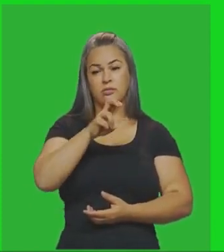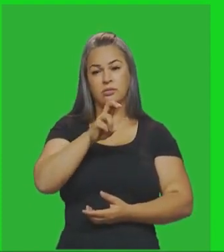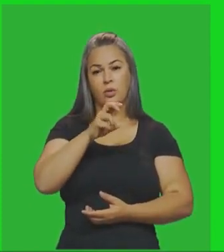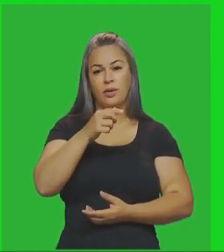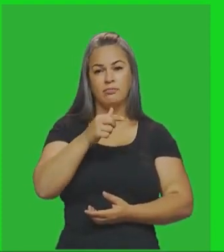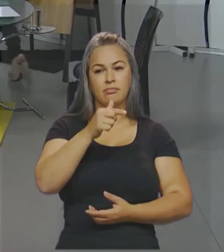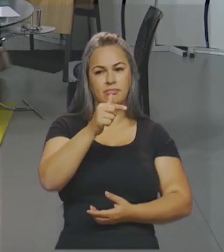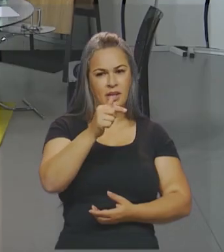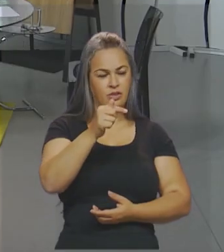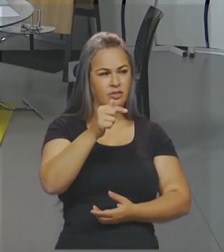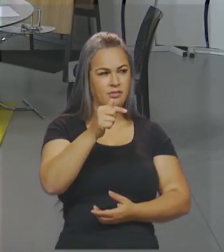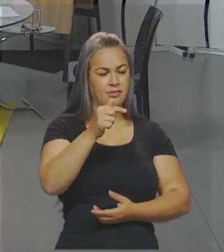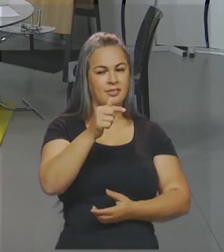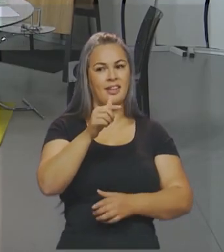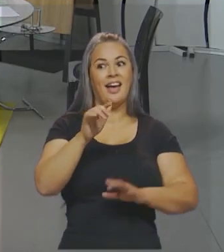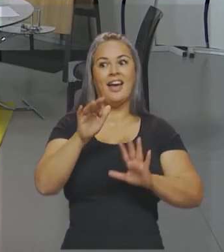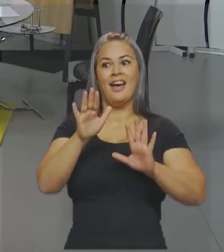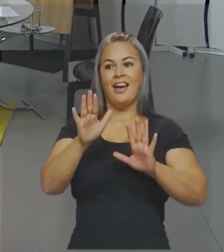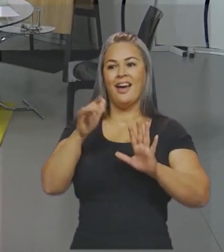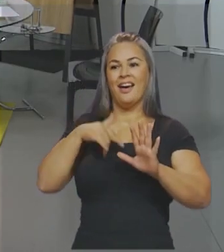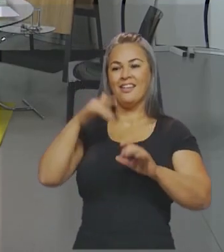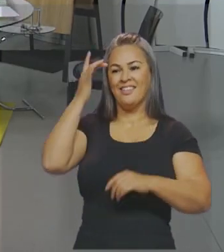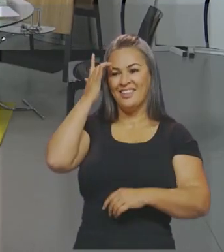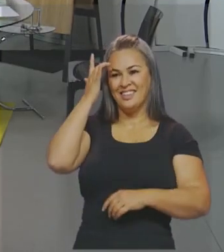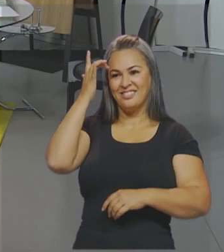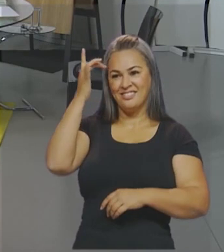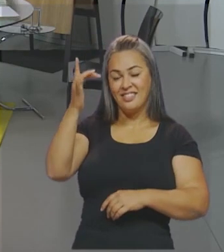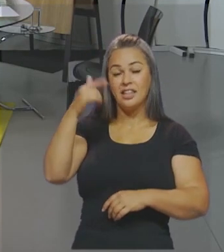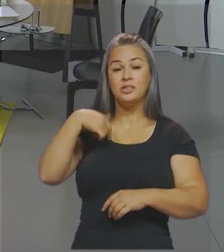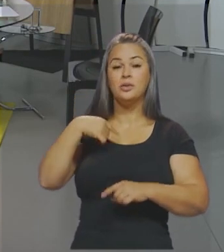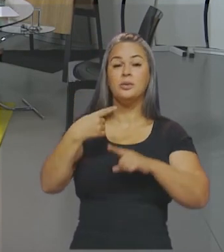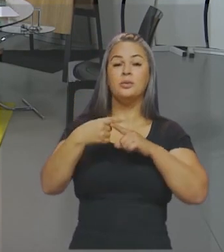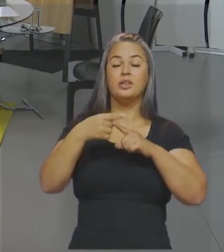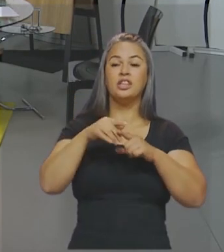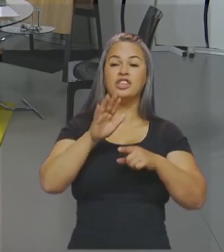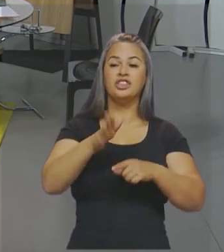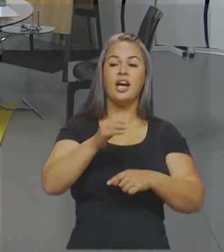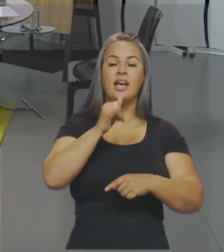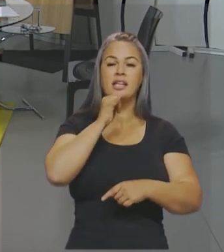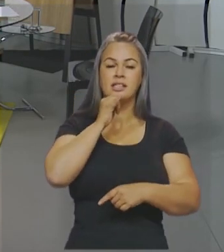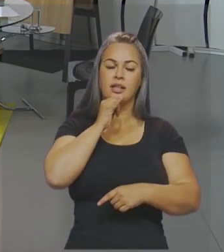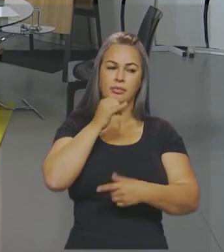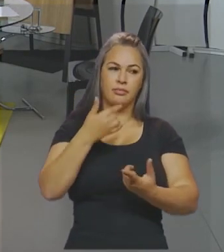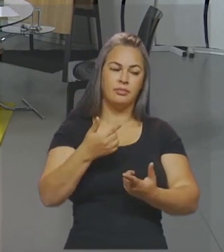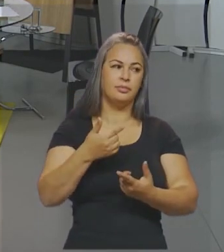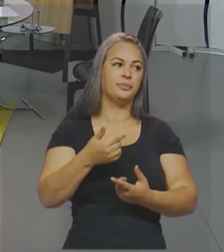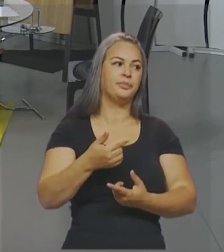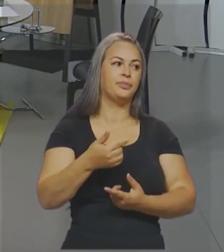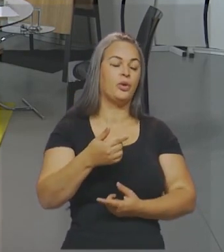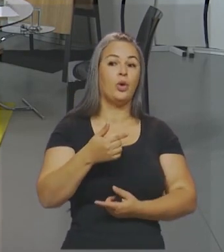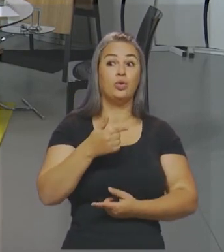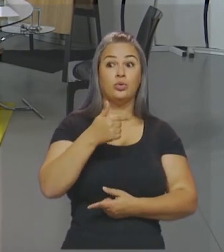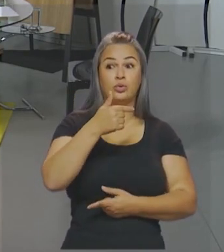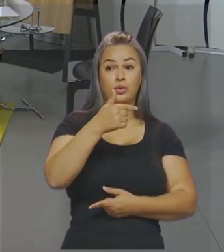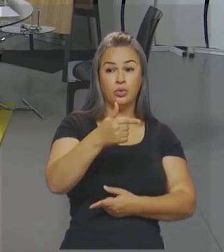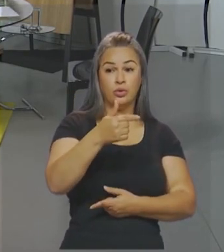2.357? Um exemplo esse agora ficou fácil, né? Já está com o número para exemplificar, né?